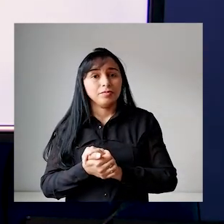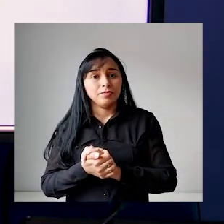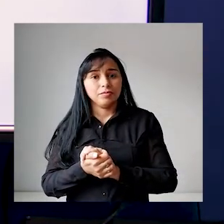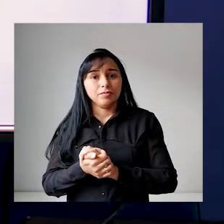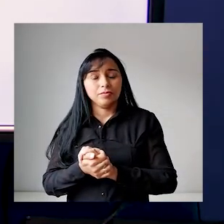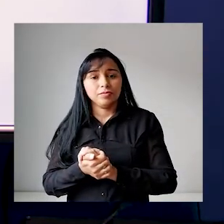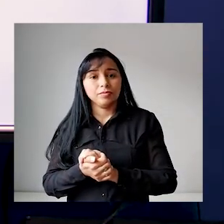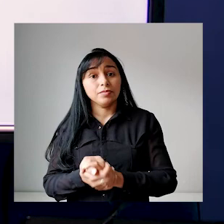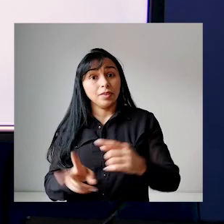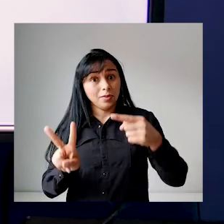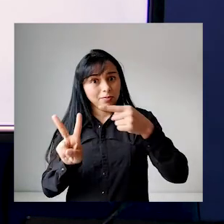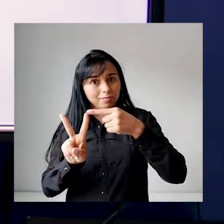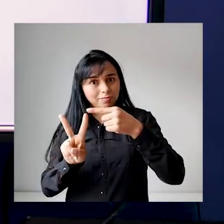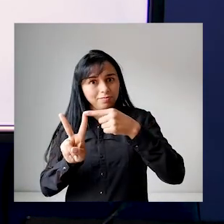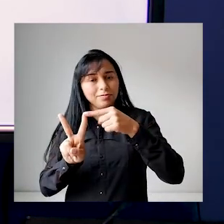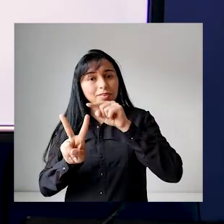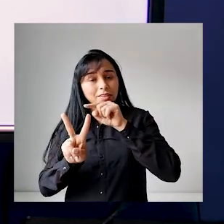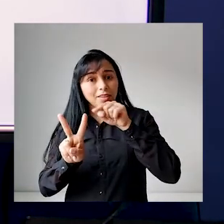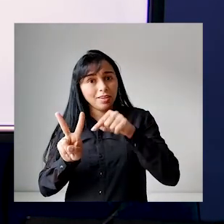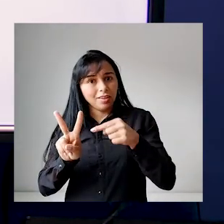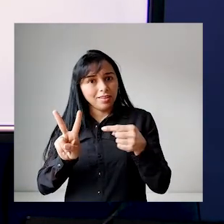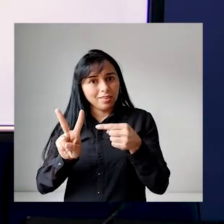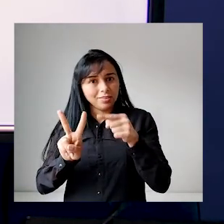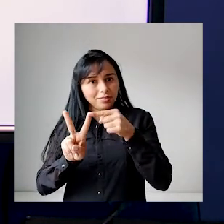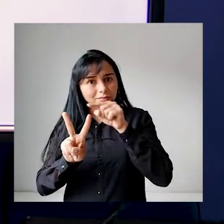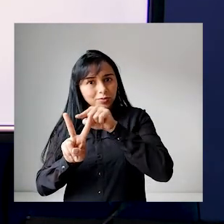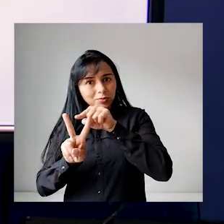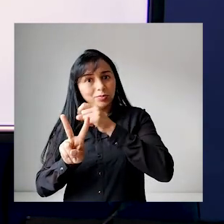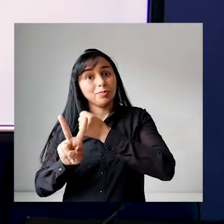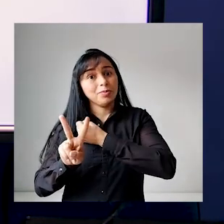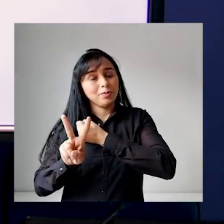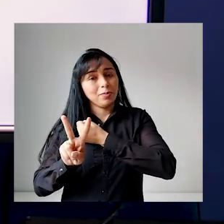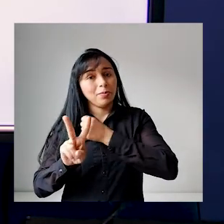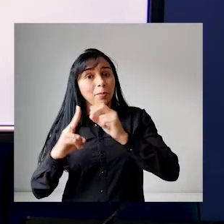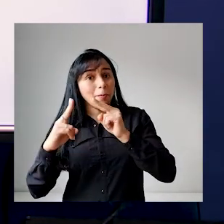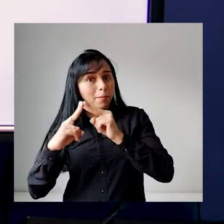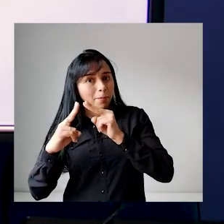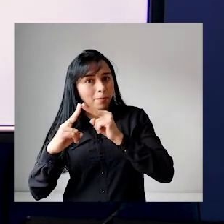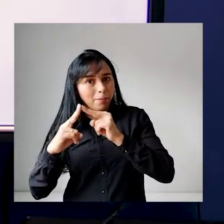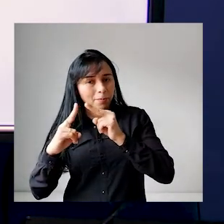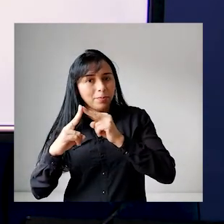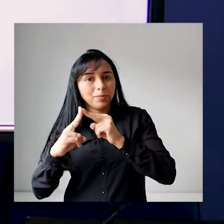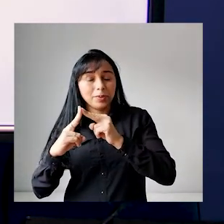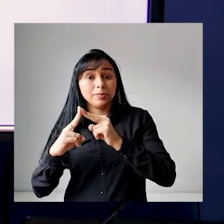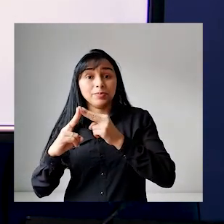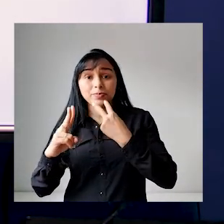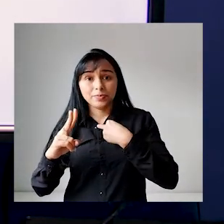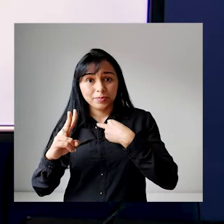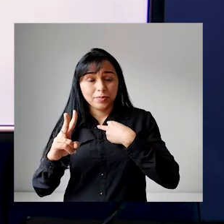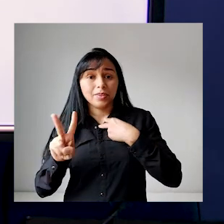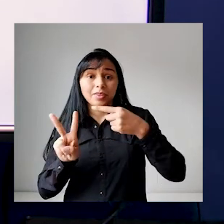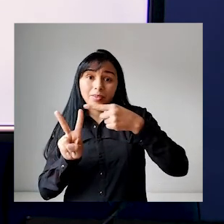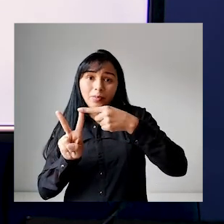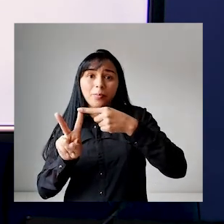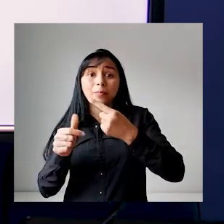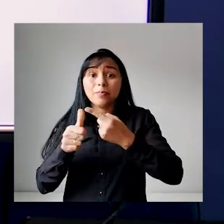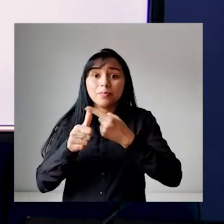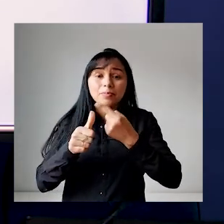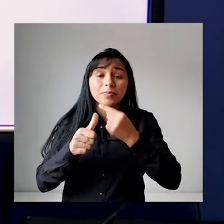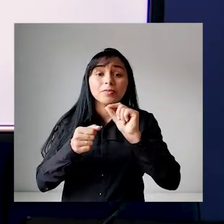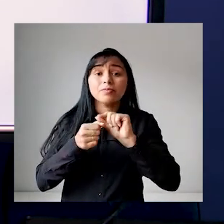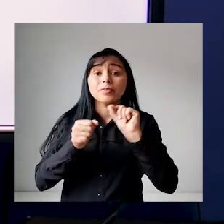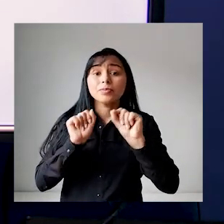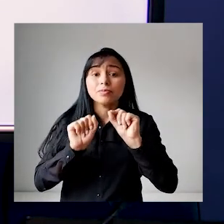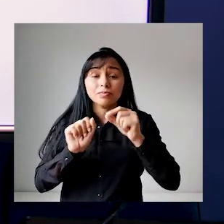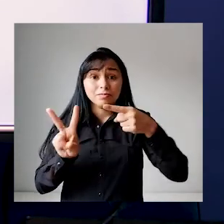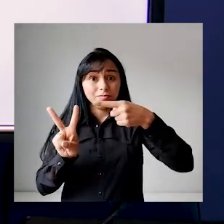n, quando ele é um número par, a gente não pode ter um número negativo pela definição. Então, aqui eu